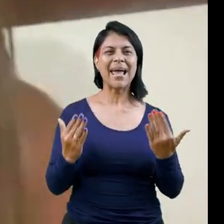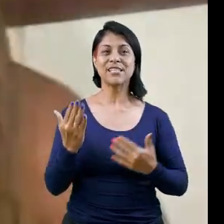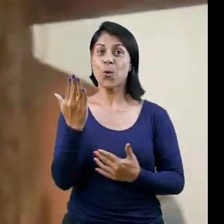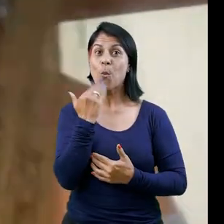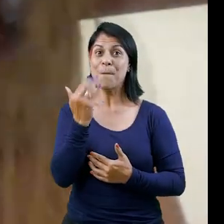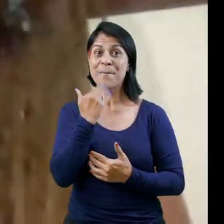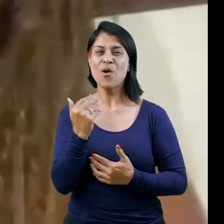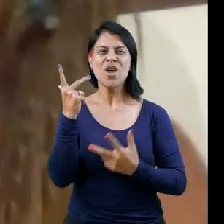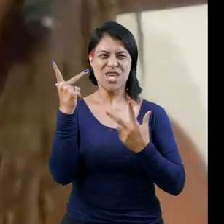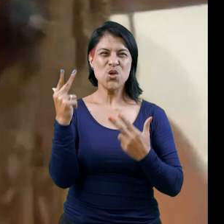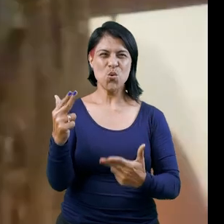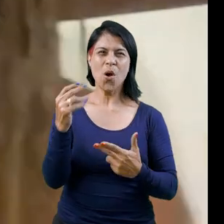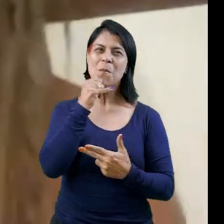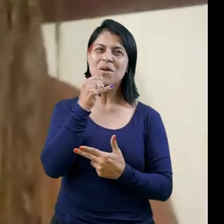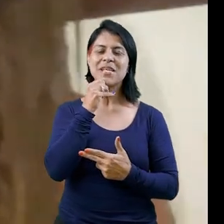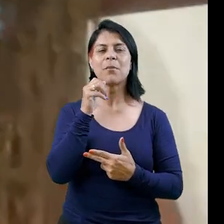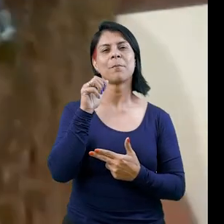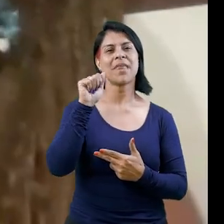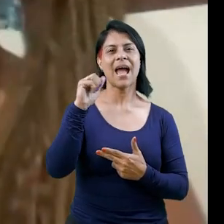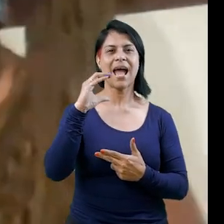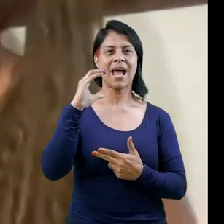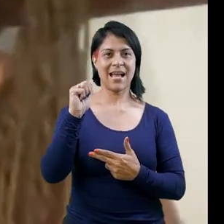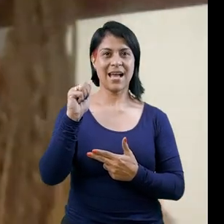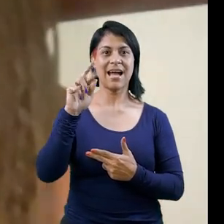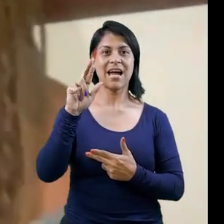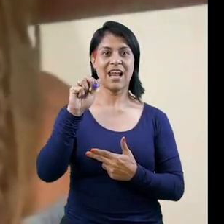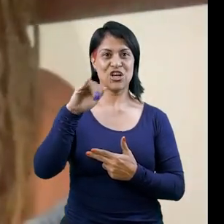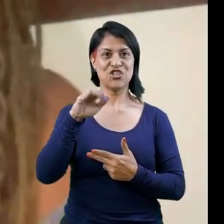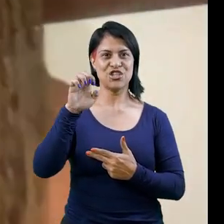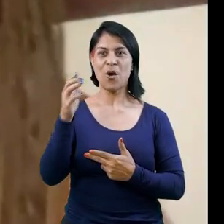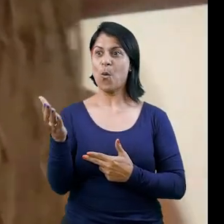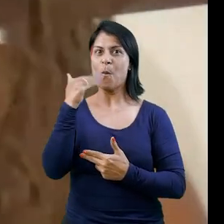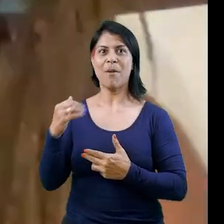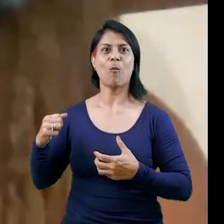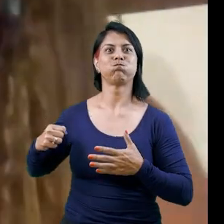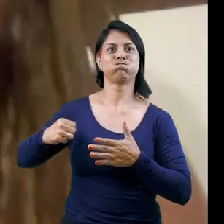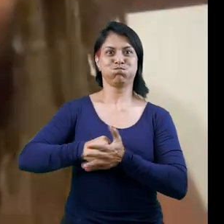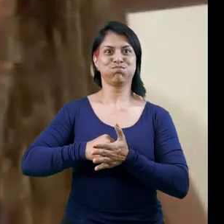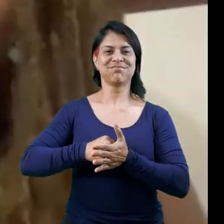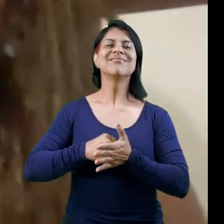acarajé, uma abará, um vatapá, uma coisa assim. Mas então